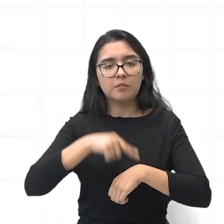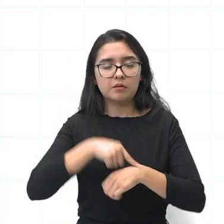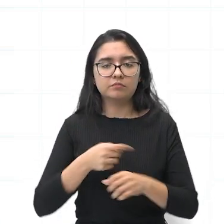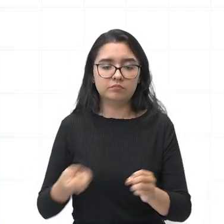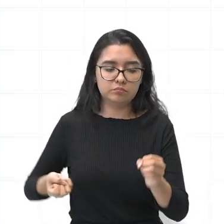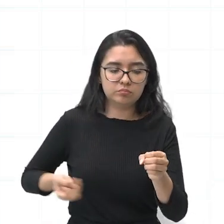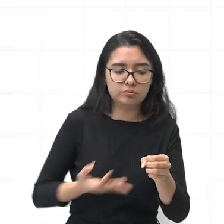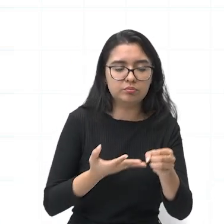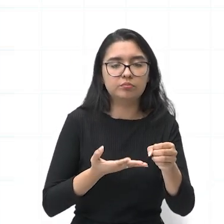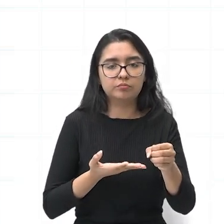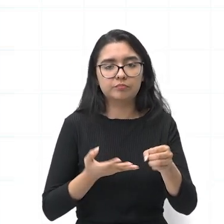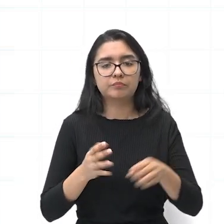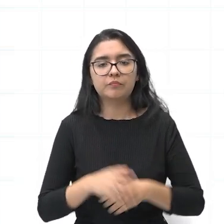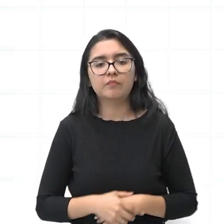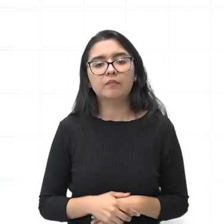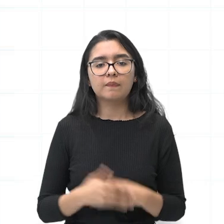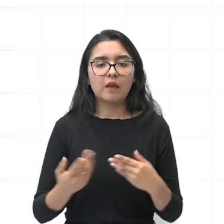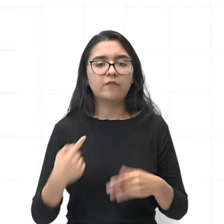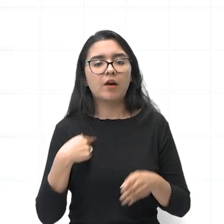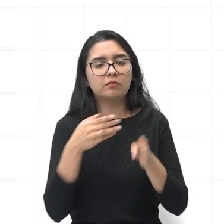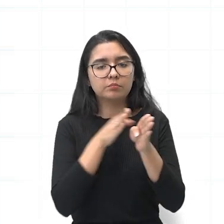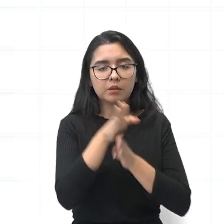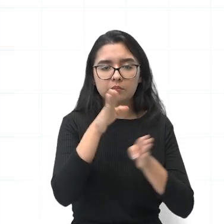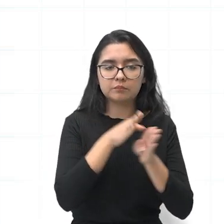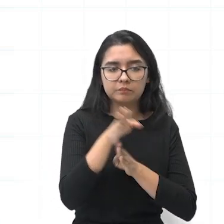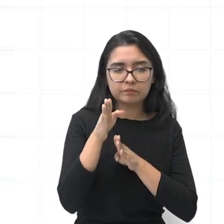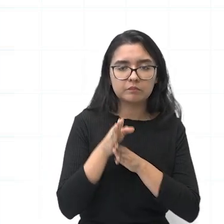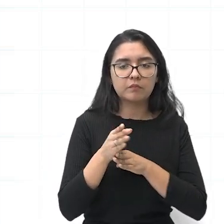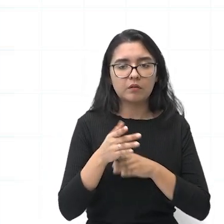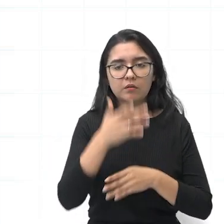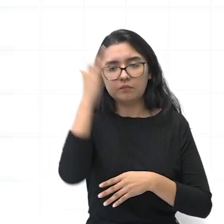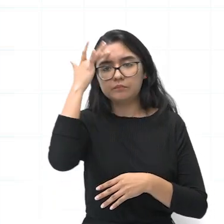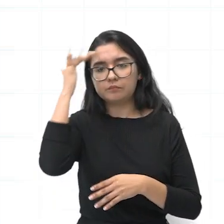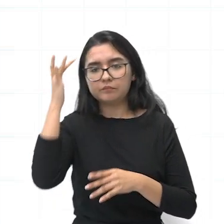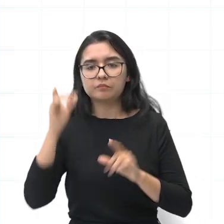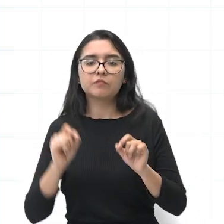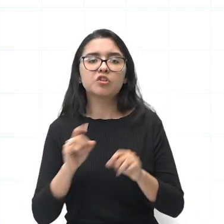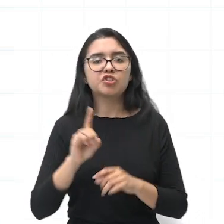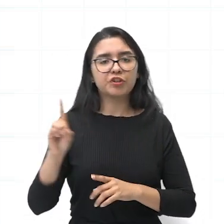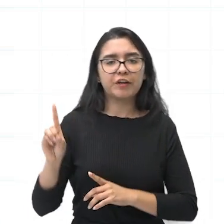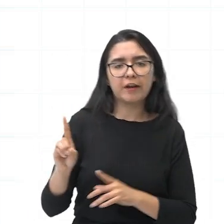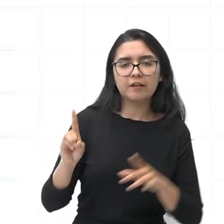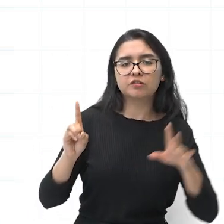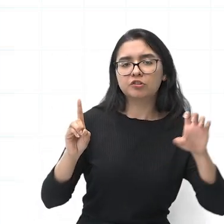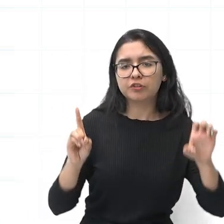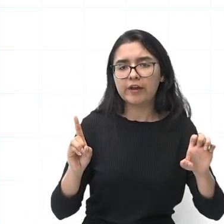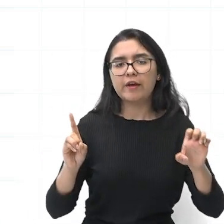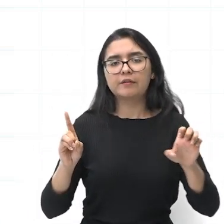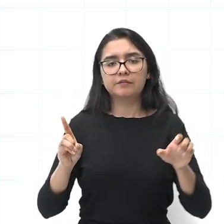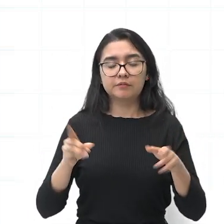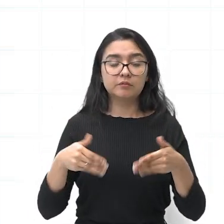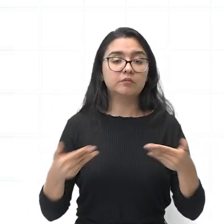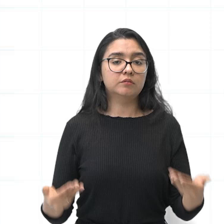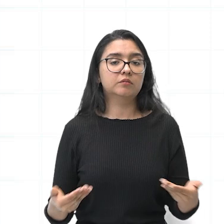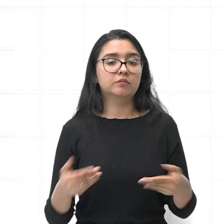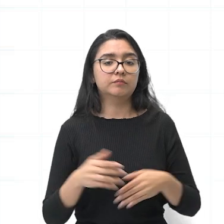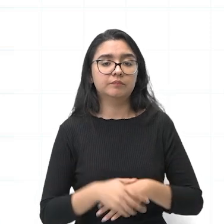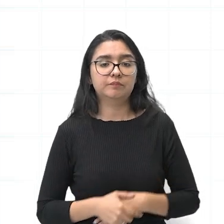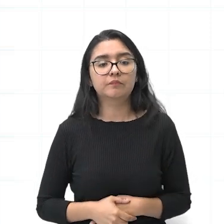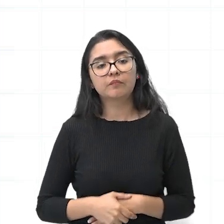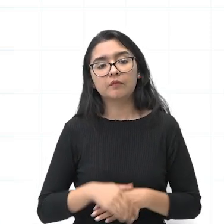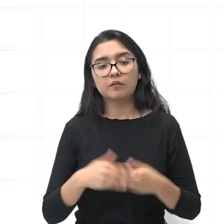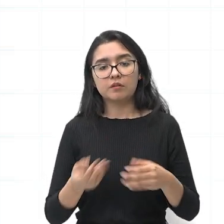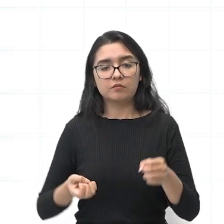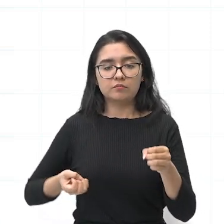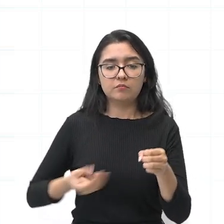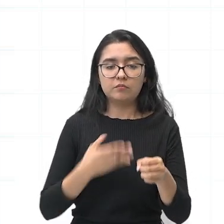acordo com o olhar, com a fala, com o comando dos atletas, né? Coloca um pouco mais à direita, eleva mais um pouco, e aí ele vai soltar o bolinho